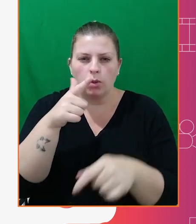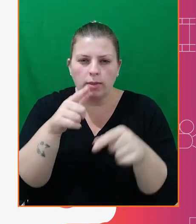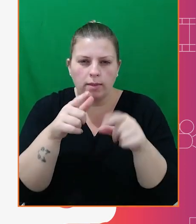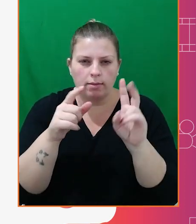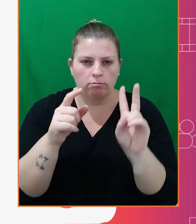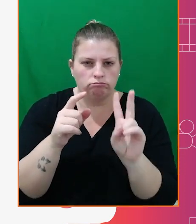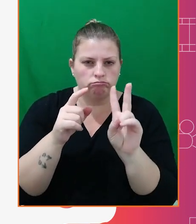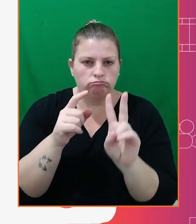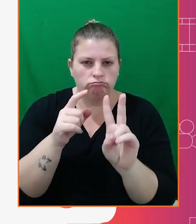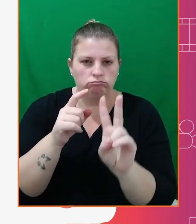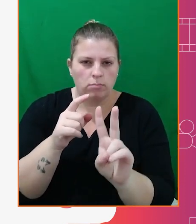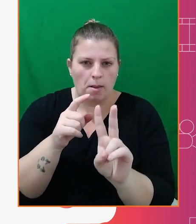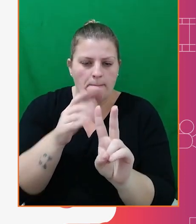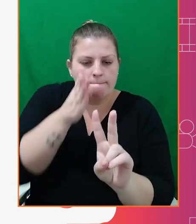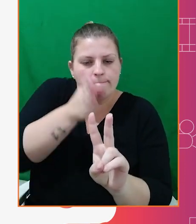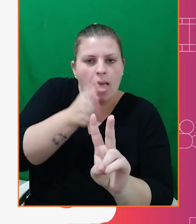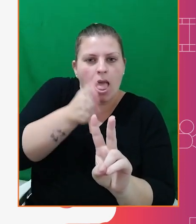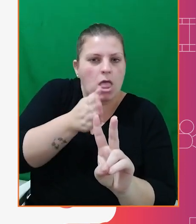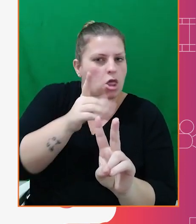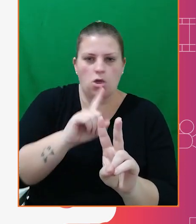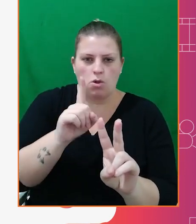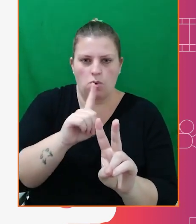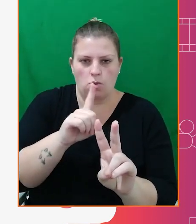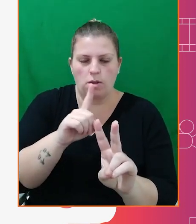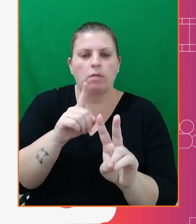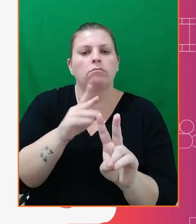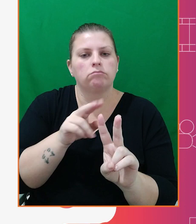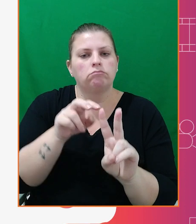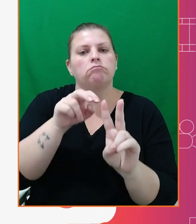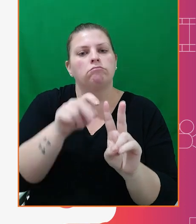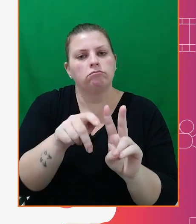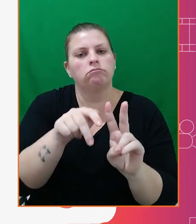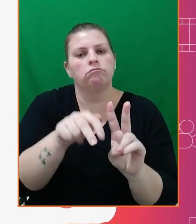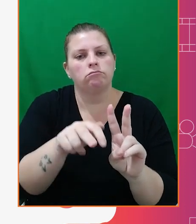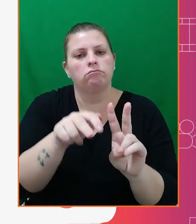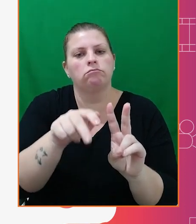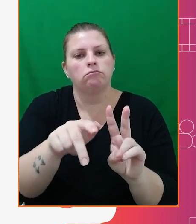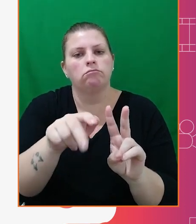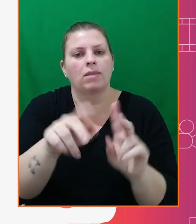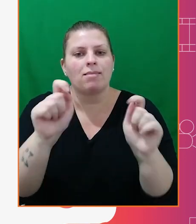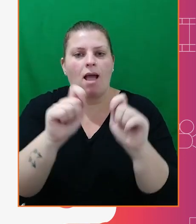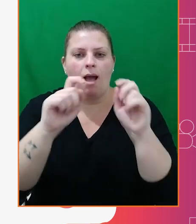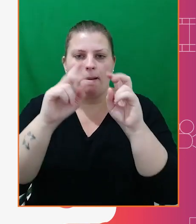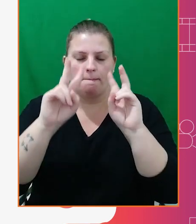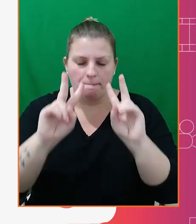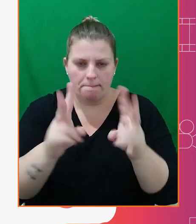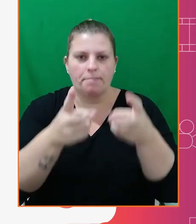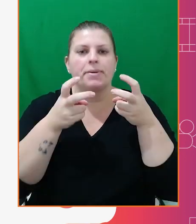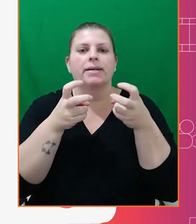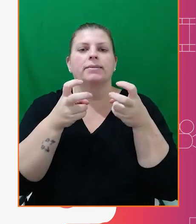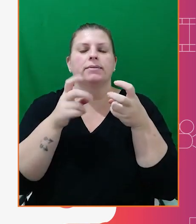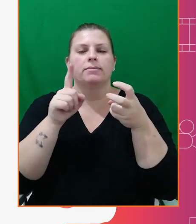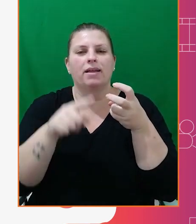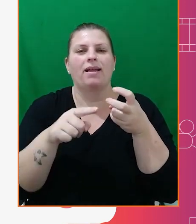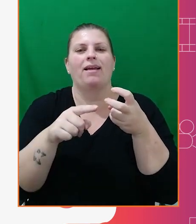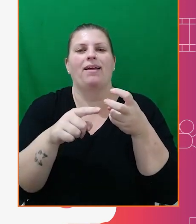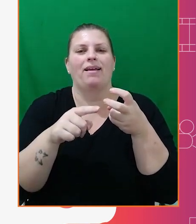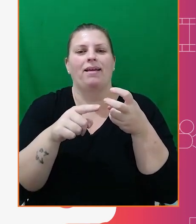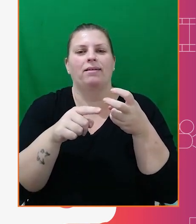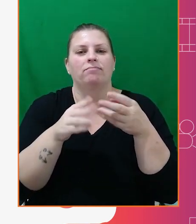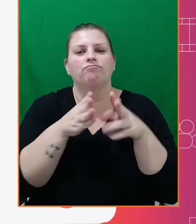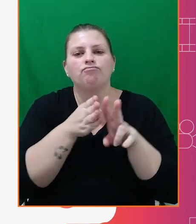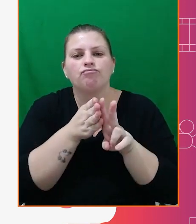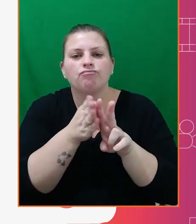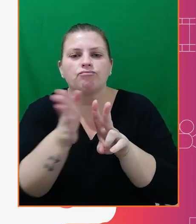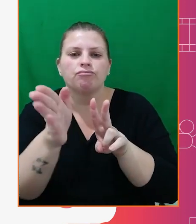corredor, para onde essas linhas apontam, estão indo em direção a essa porta. Essa é uma